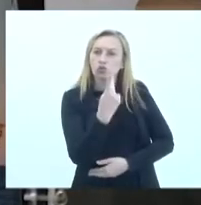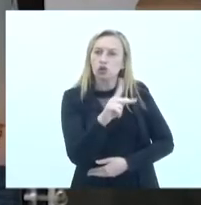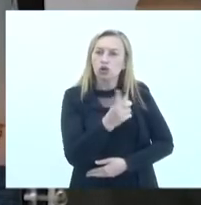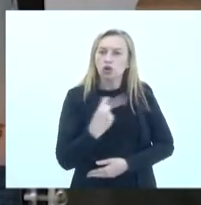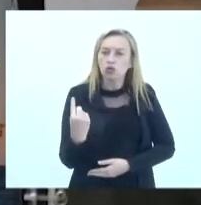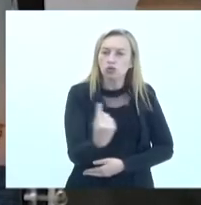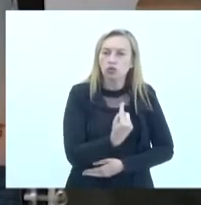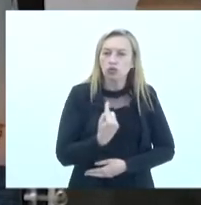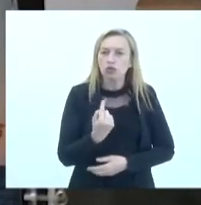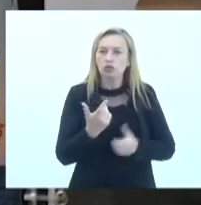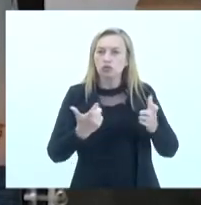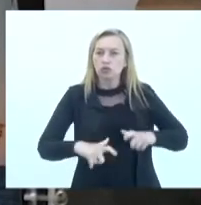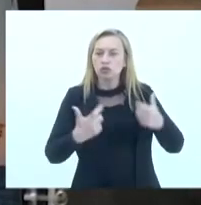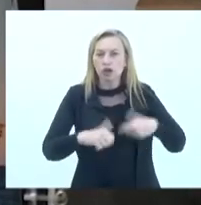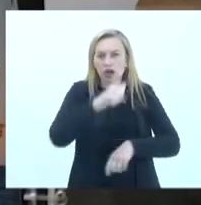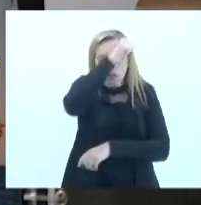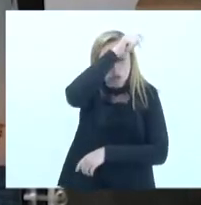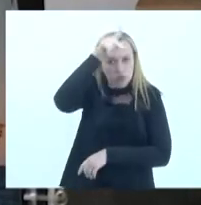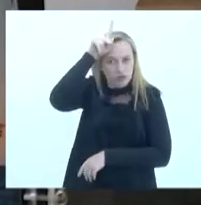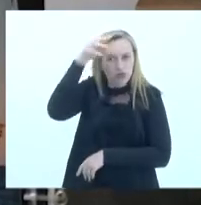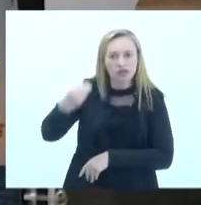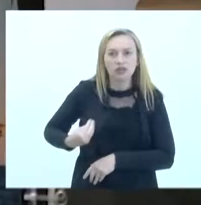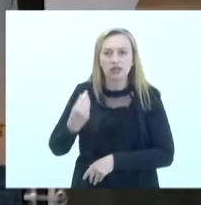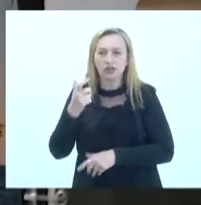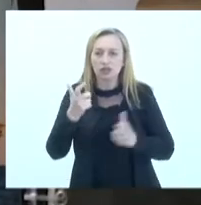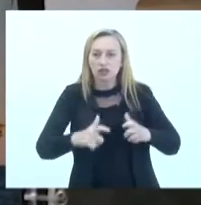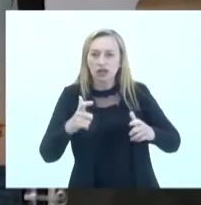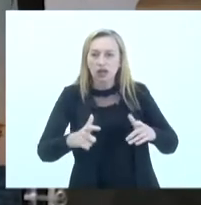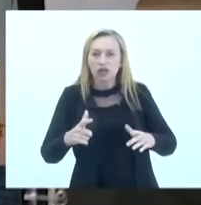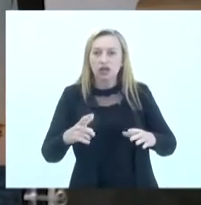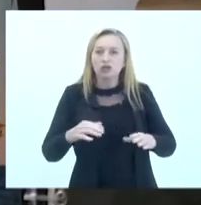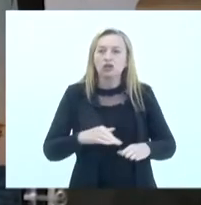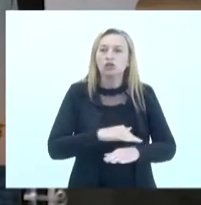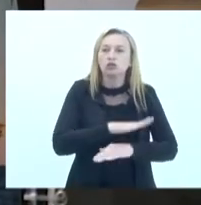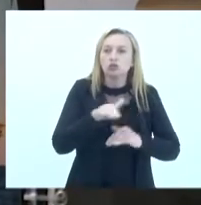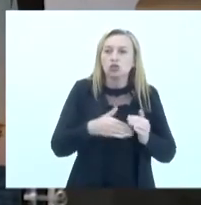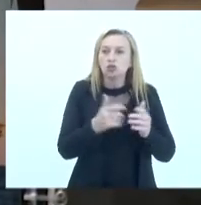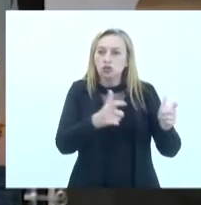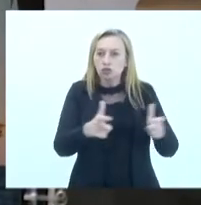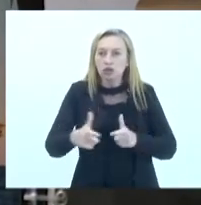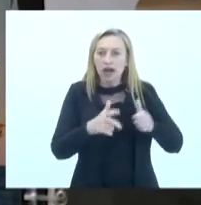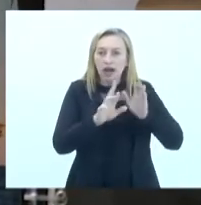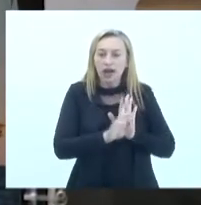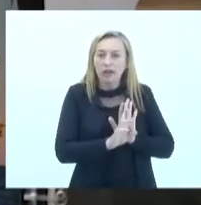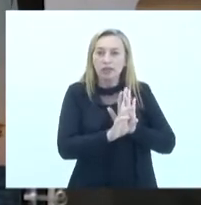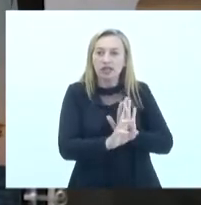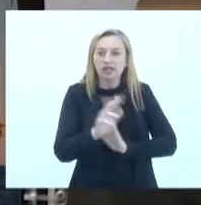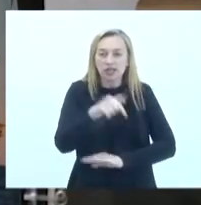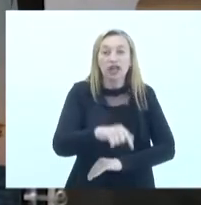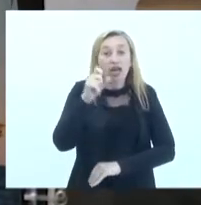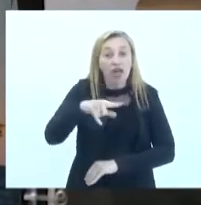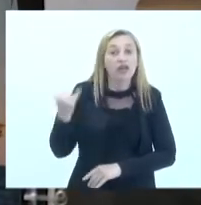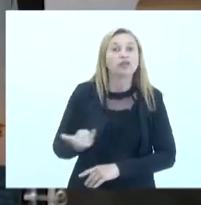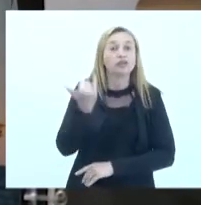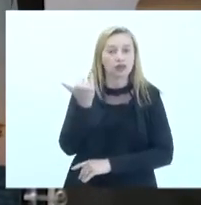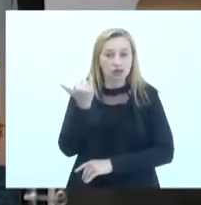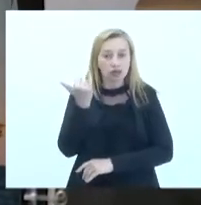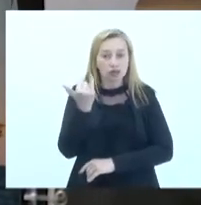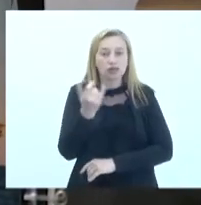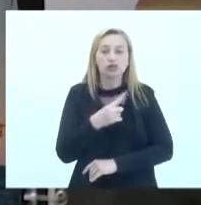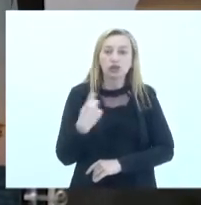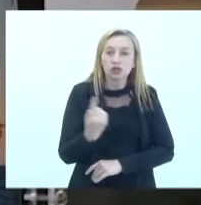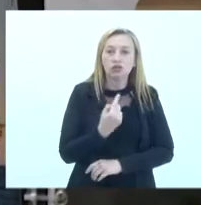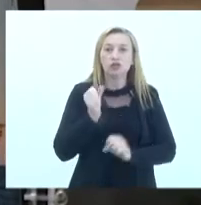nossa região, com os prefeitos que estão aqui, toda, praticamente a região inteira representada, é muito importante para que a